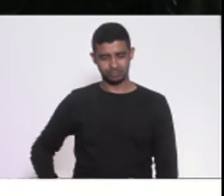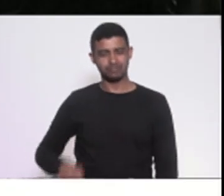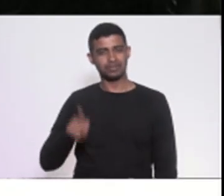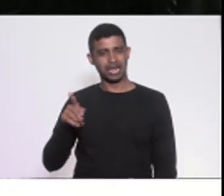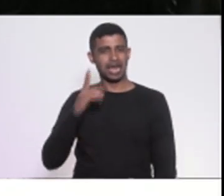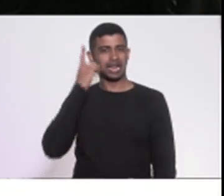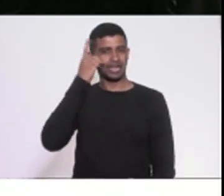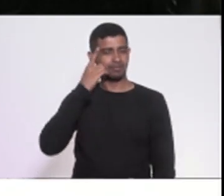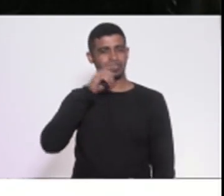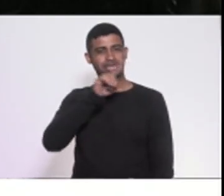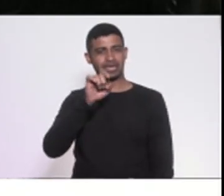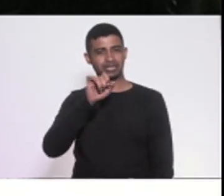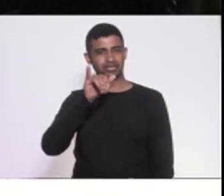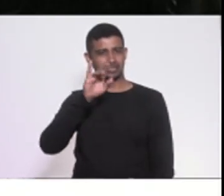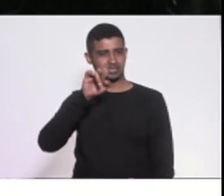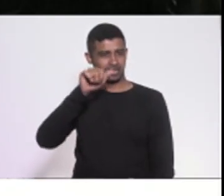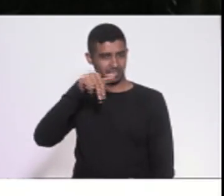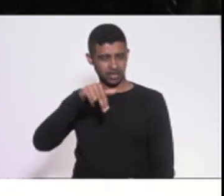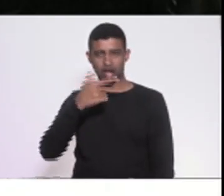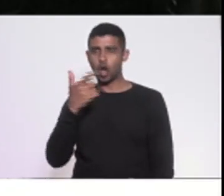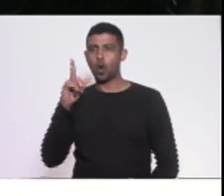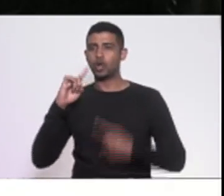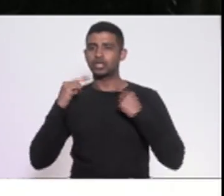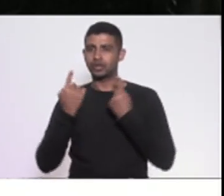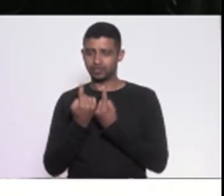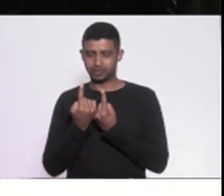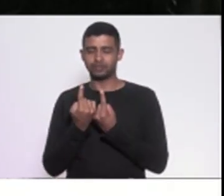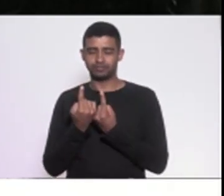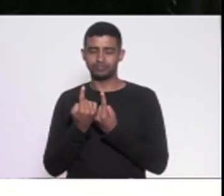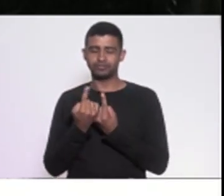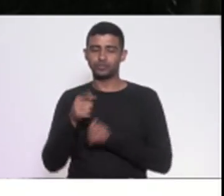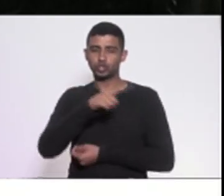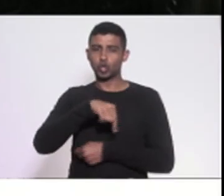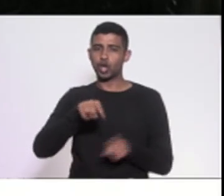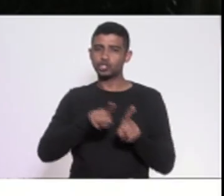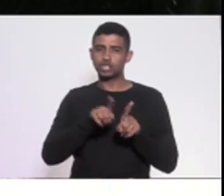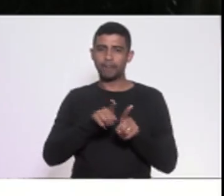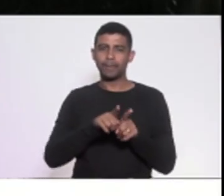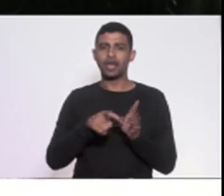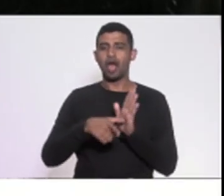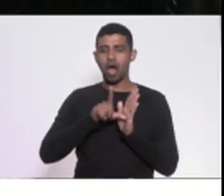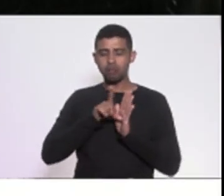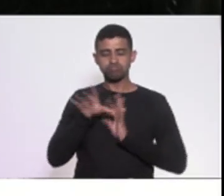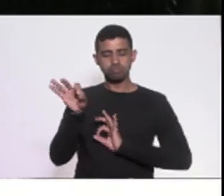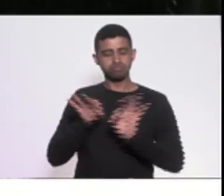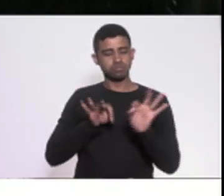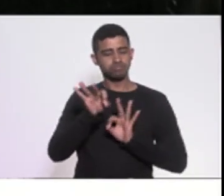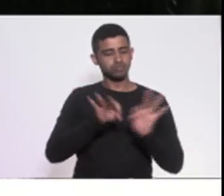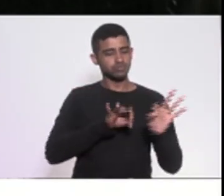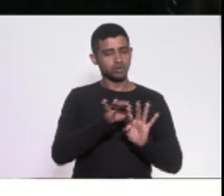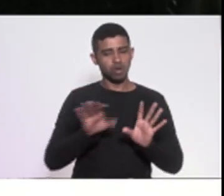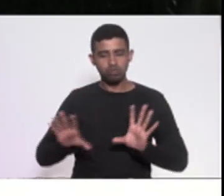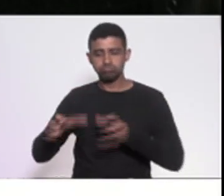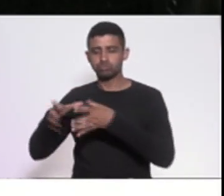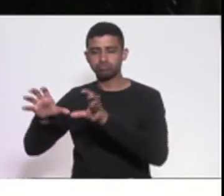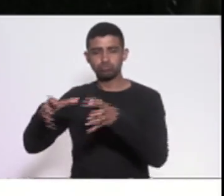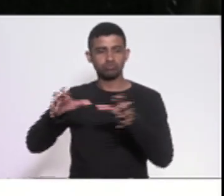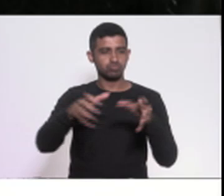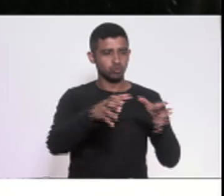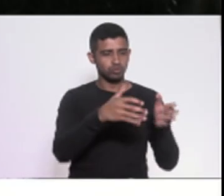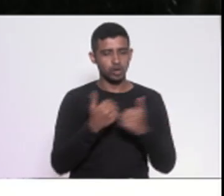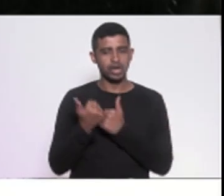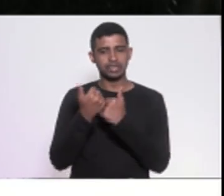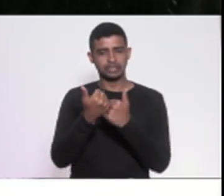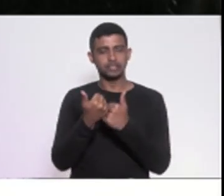outra audiência, e também vamos estar preparando, as assessorias vão estar